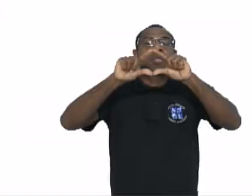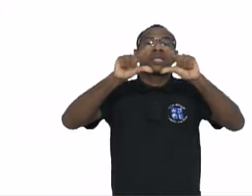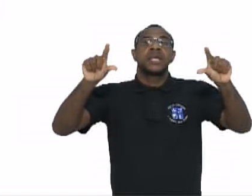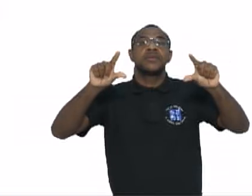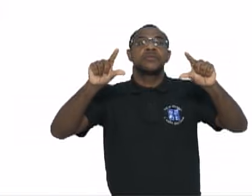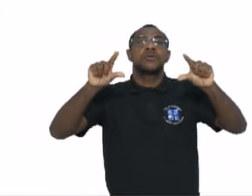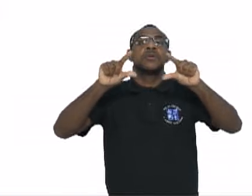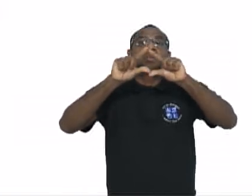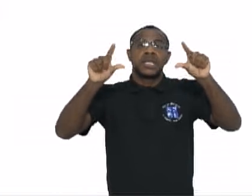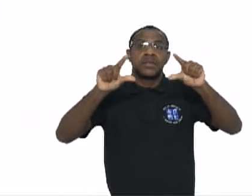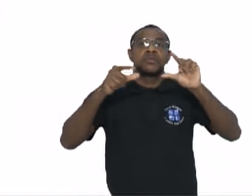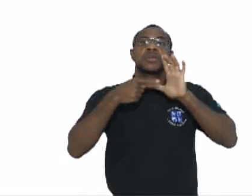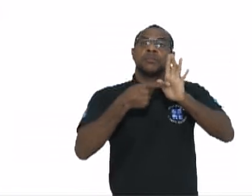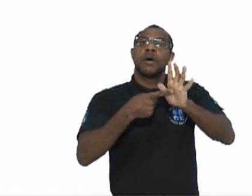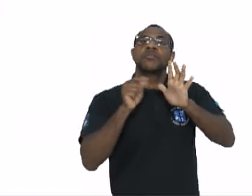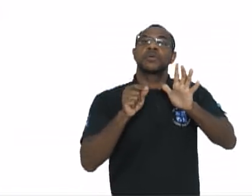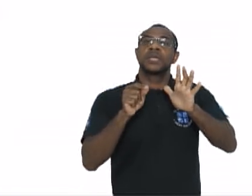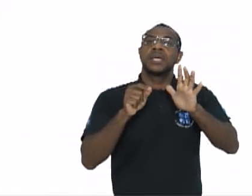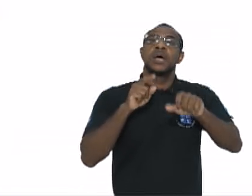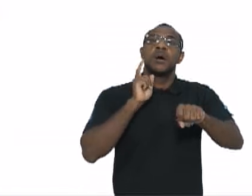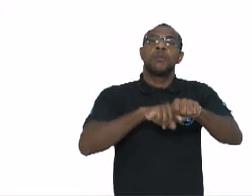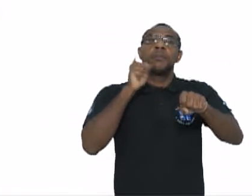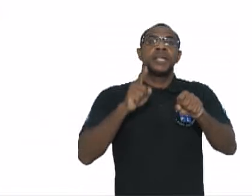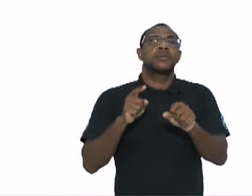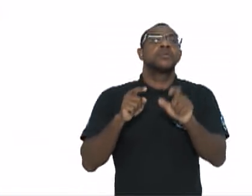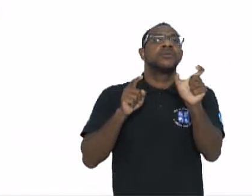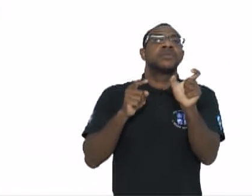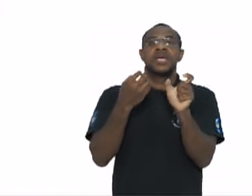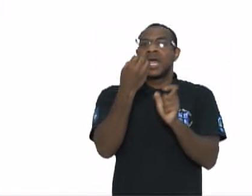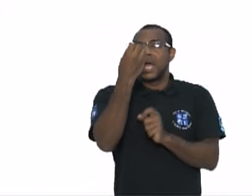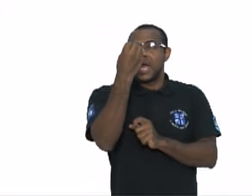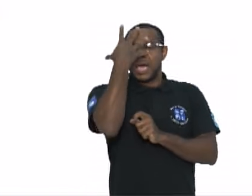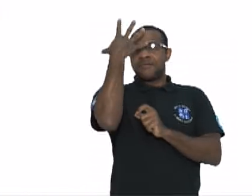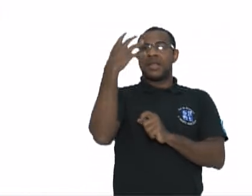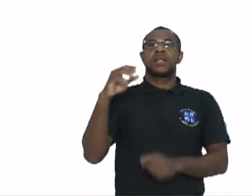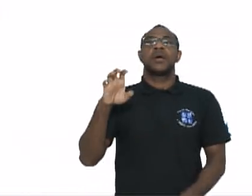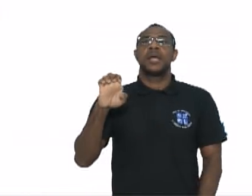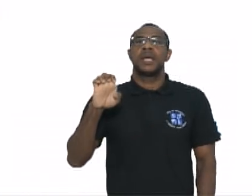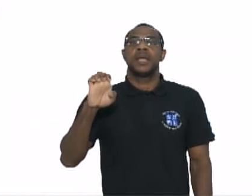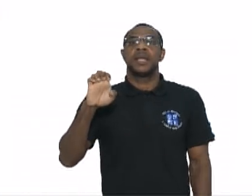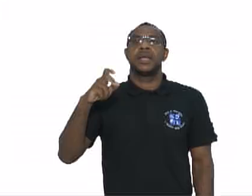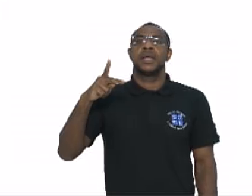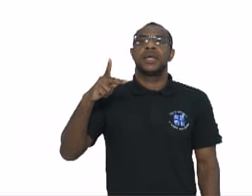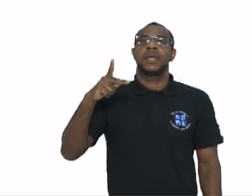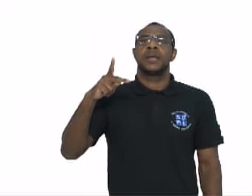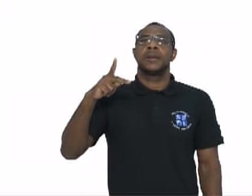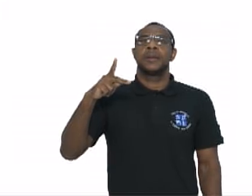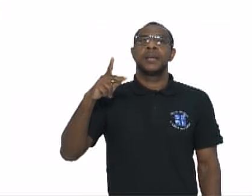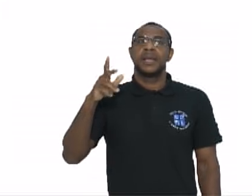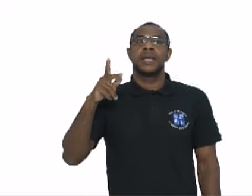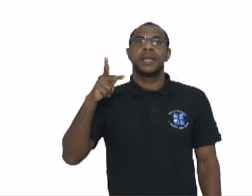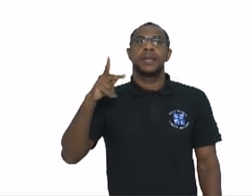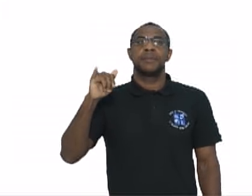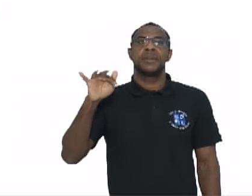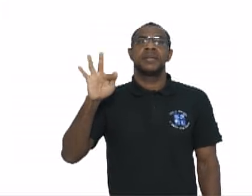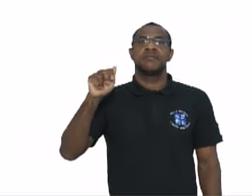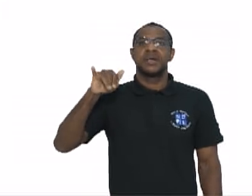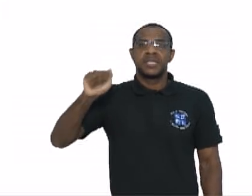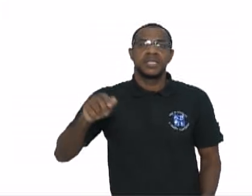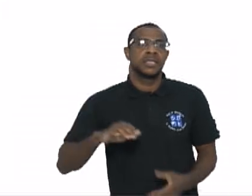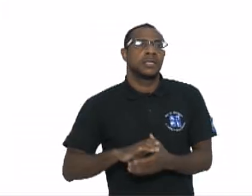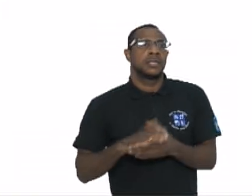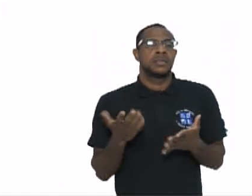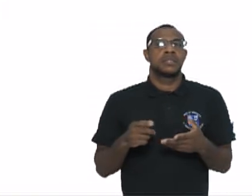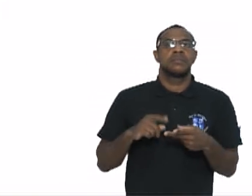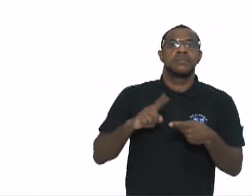de epifania? Primeira possibilidade. Ela estava com soluço e, como se não bastasse a claridade